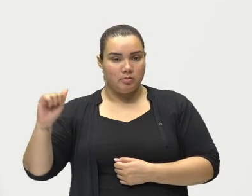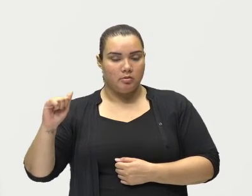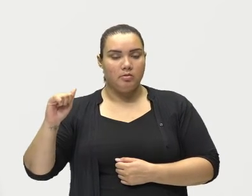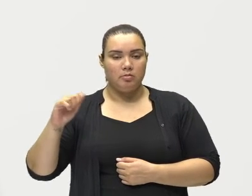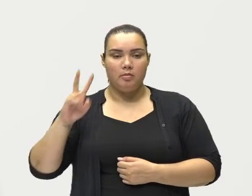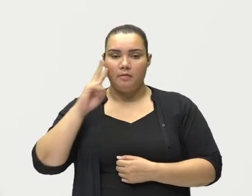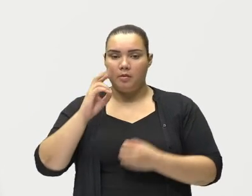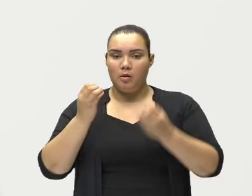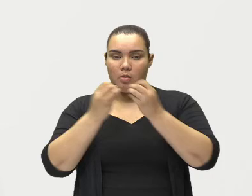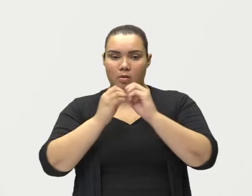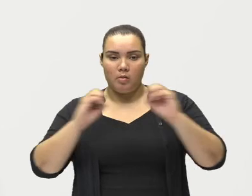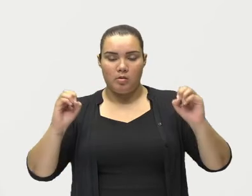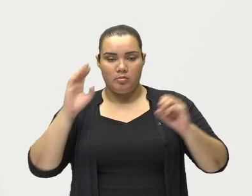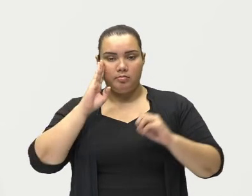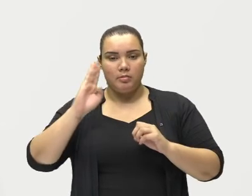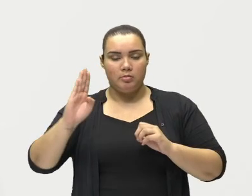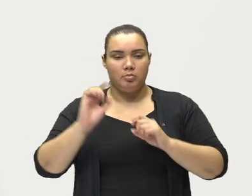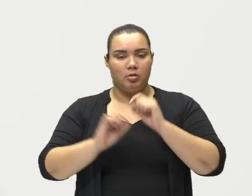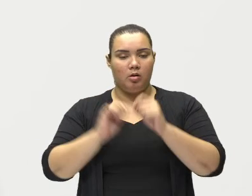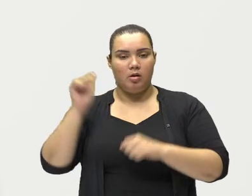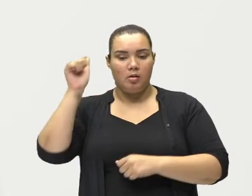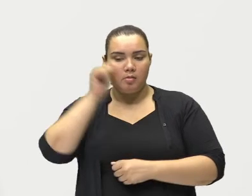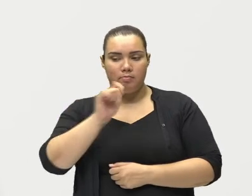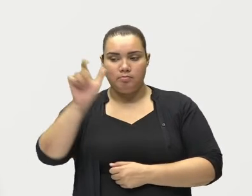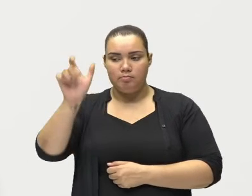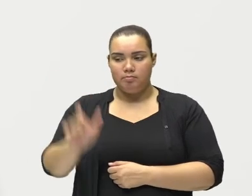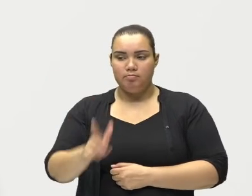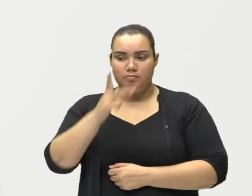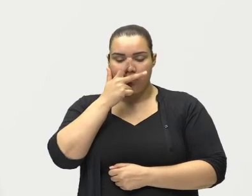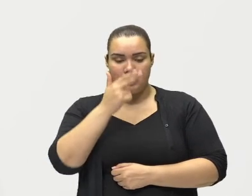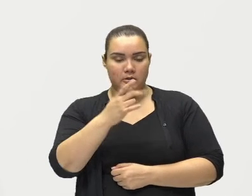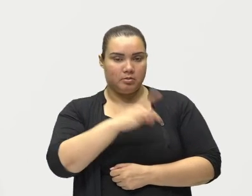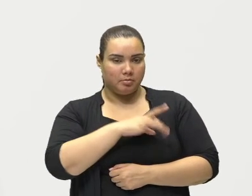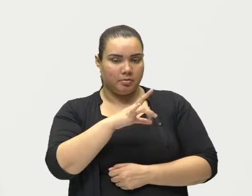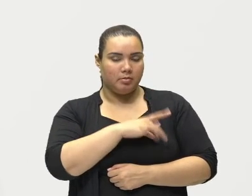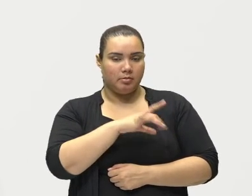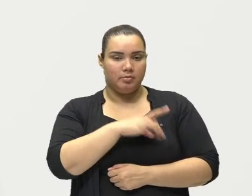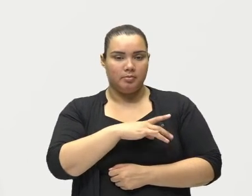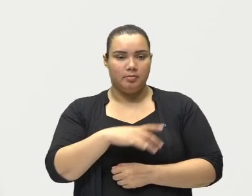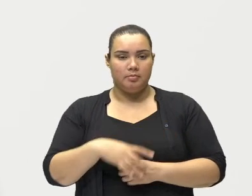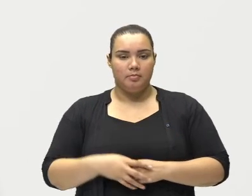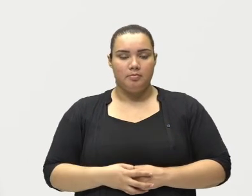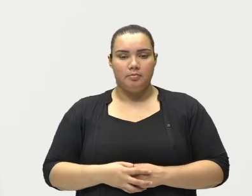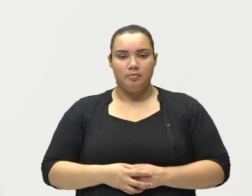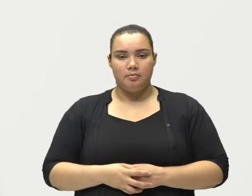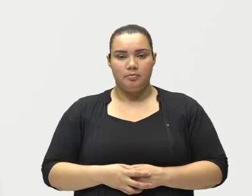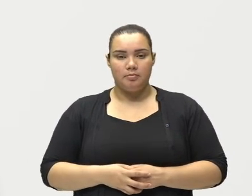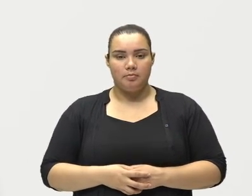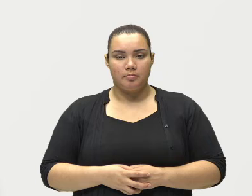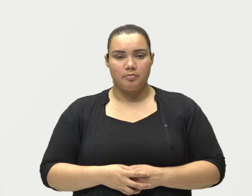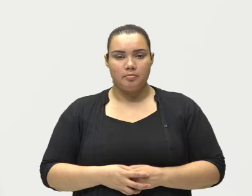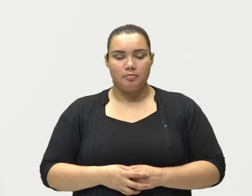oração principal. A moça parecia amedrontada. Bacana. Temos aí a oração principal.